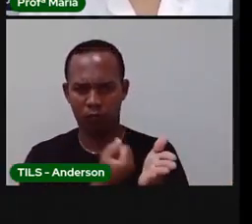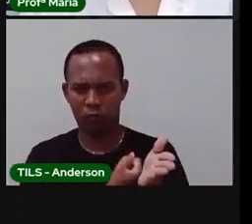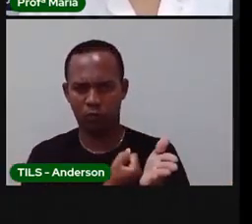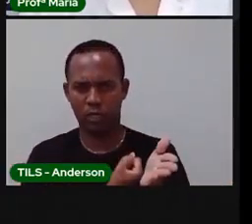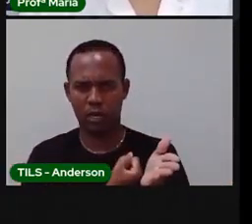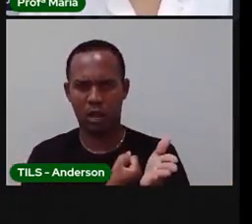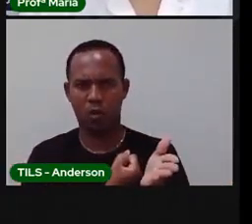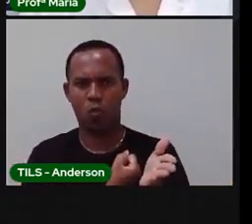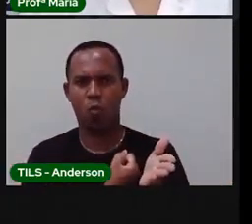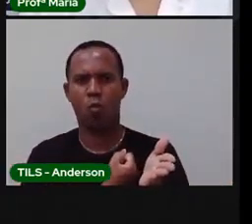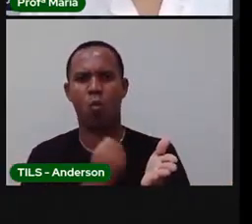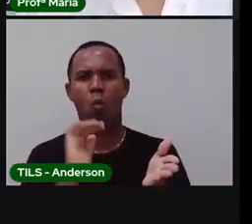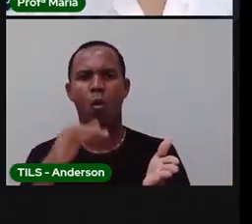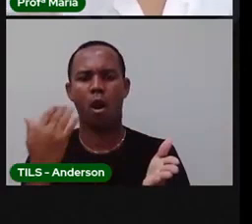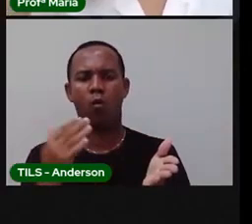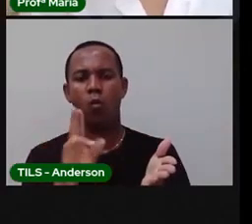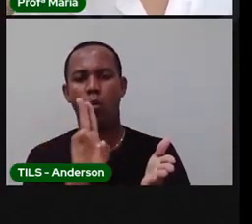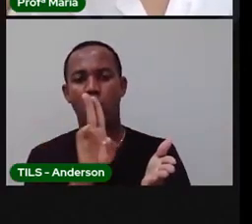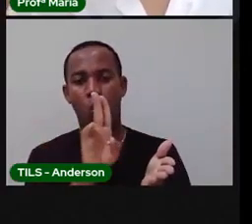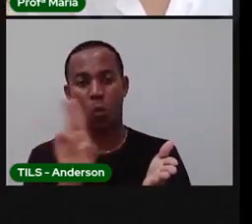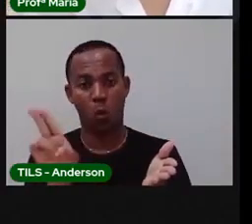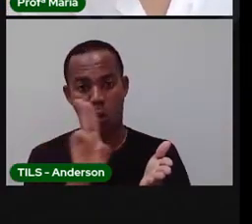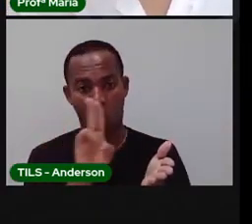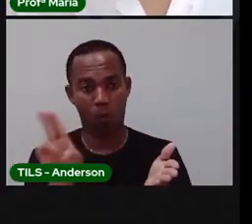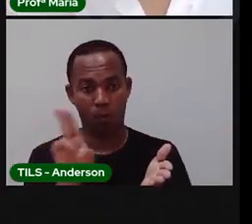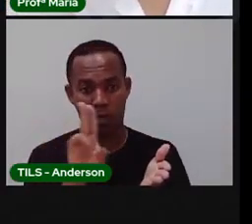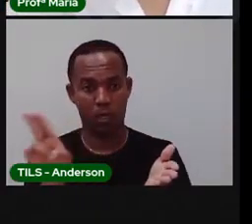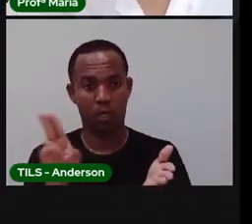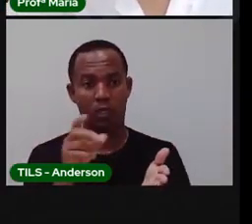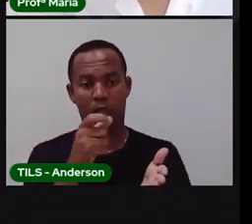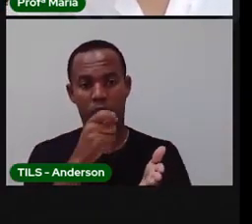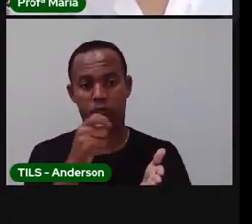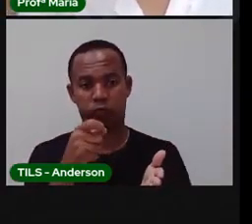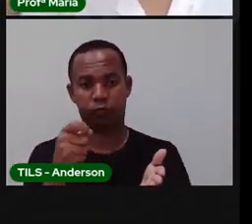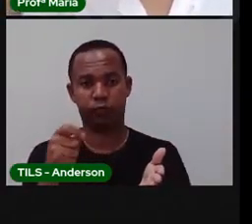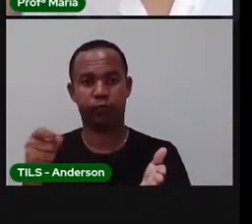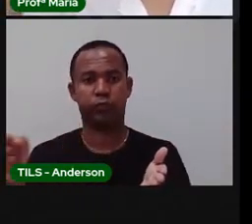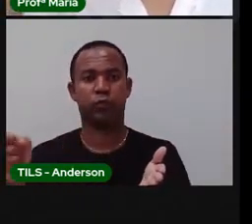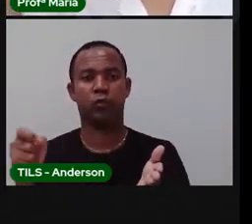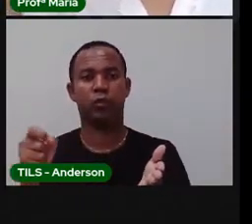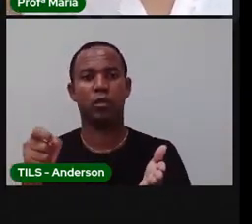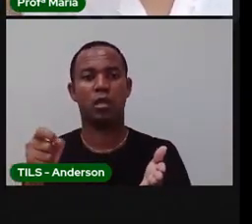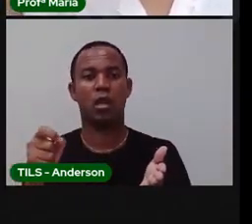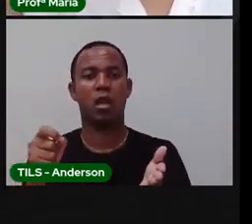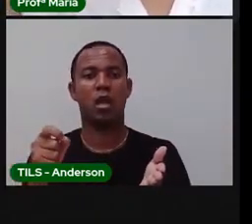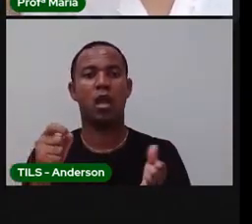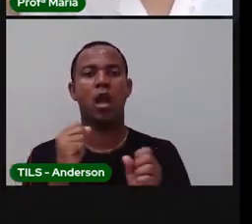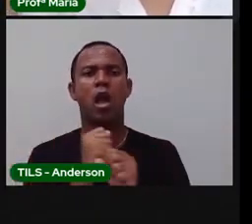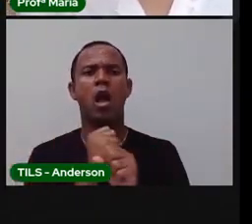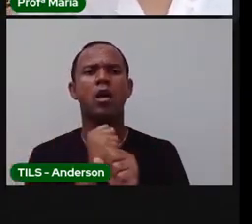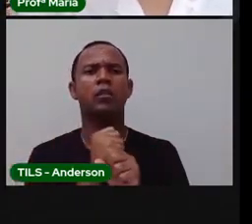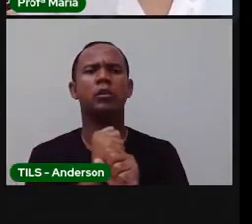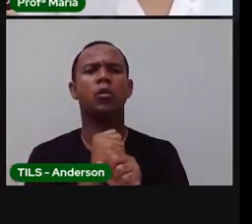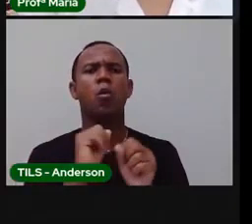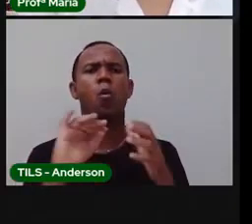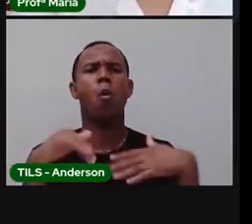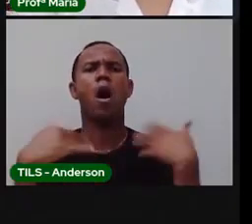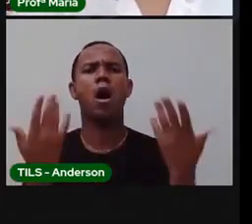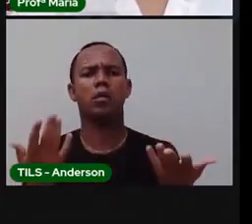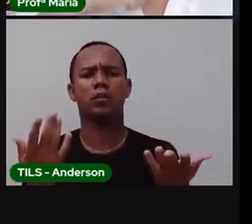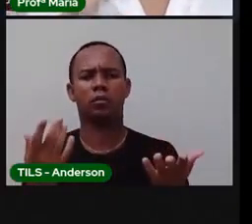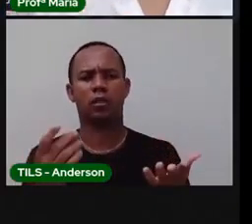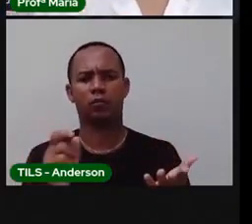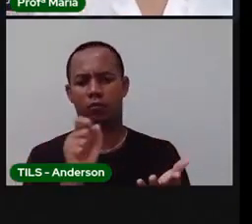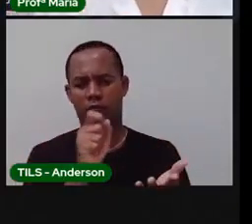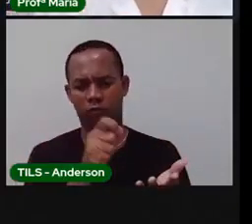quem não sabe o que é extenso, é escrever com letrinhas. Então, quantos anos, quanto tempo o alumínio leva para se